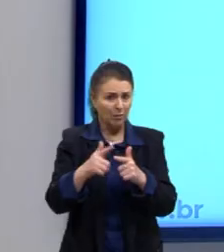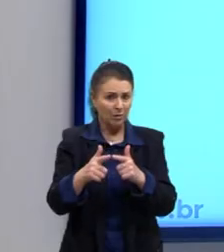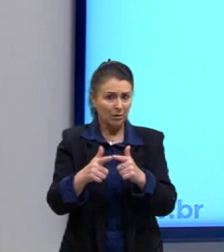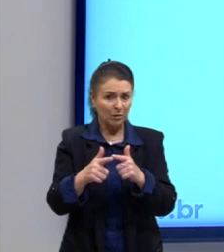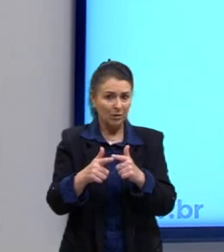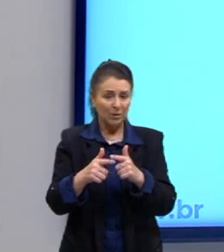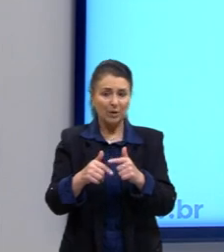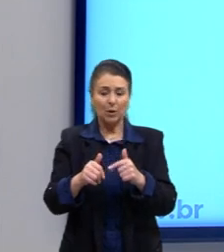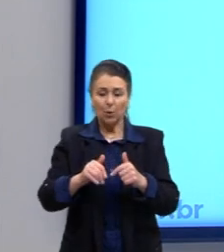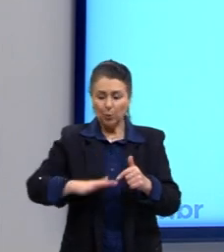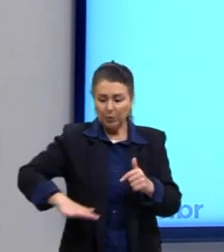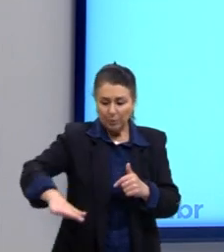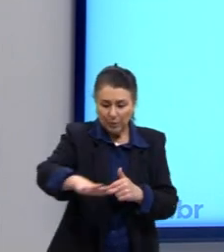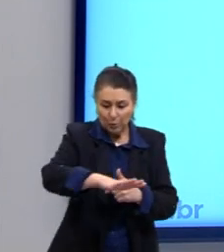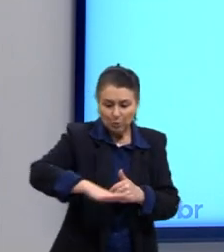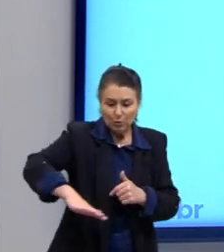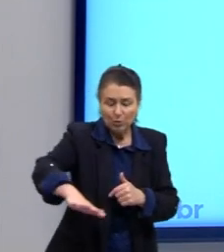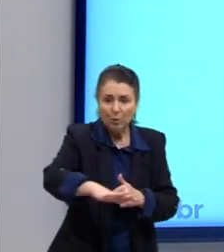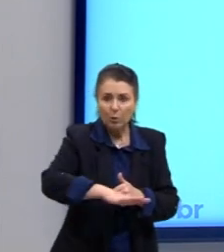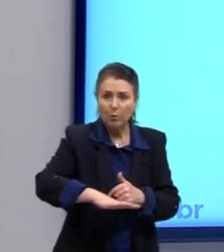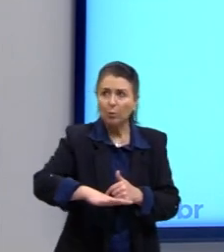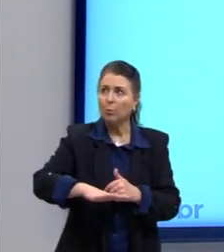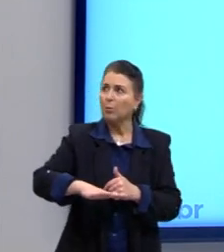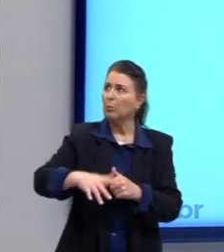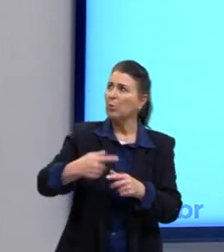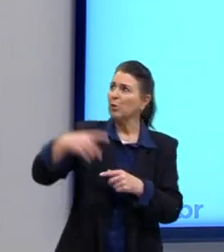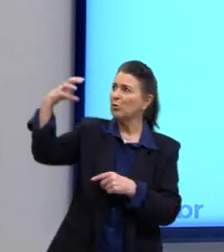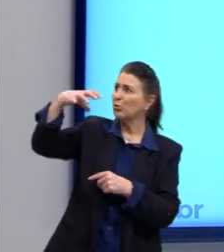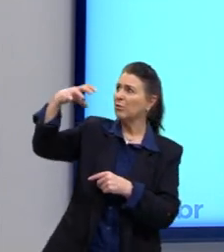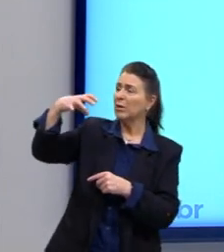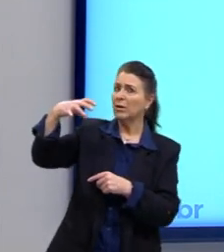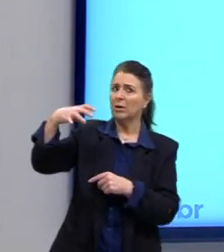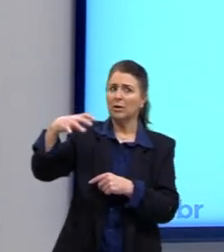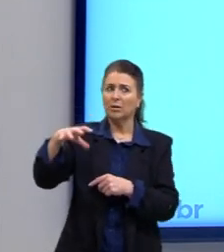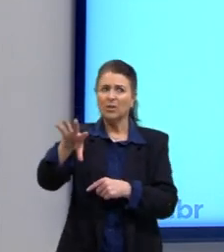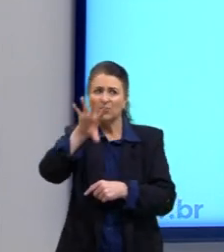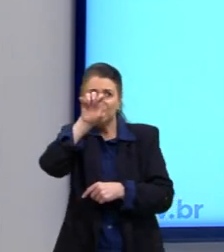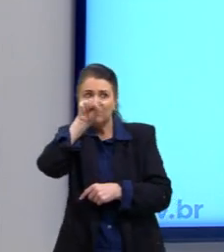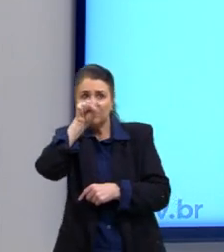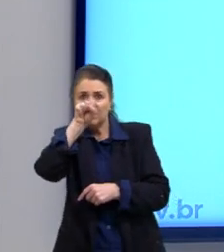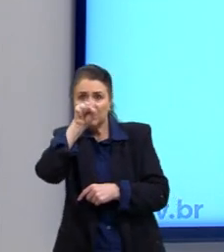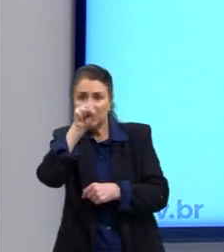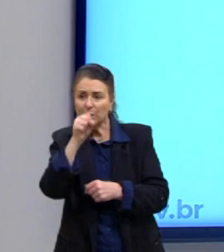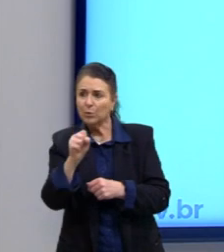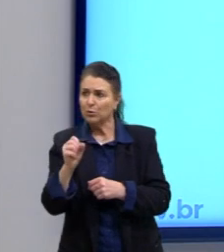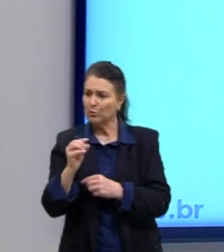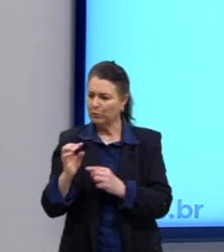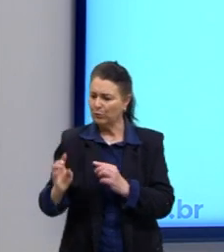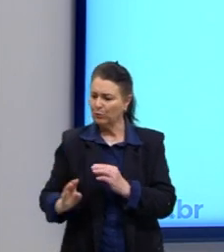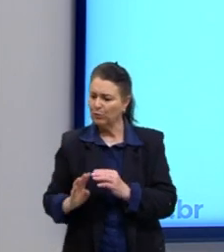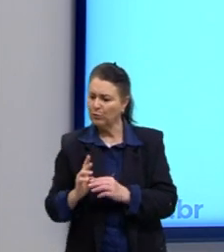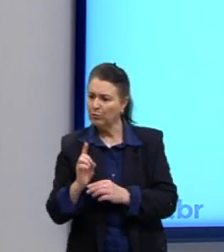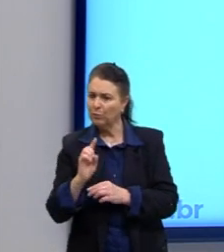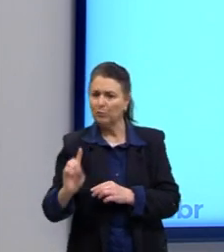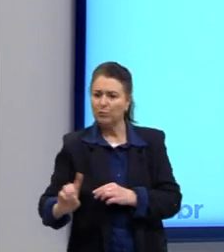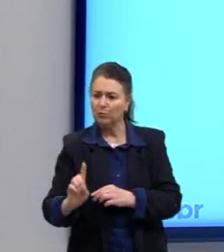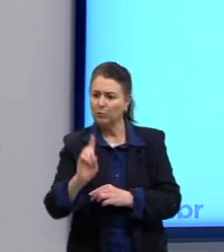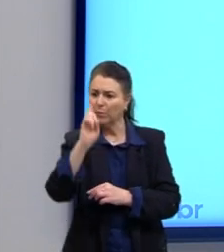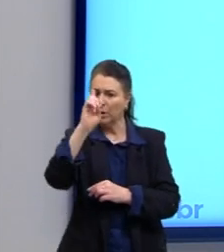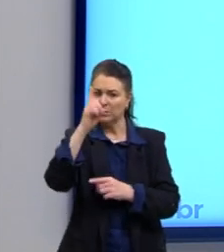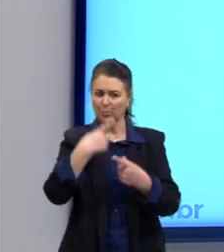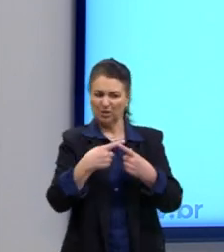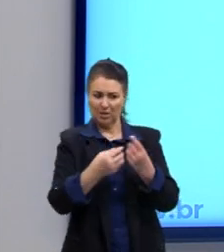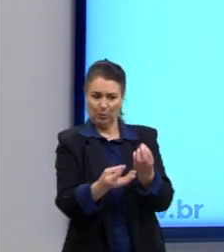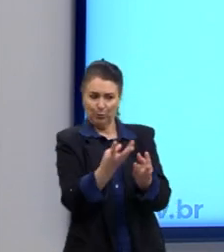efeito o chão molhado indica que choveu cheiro de fuma indica que há fogo onde a fumaça fogo essa é uma relação